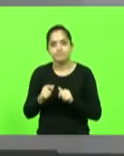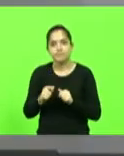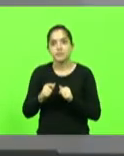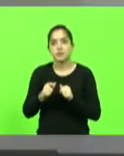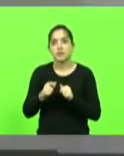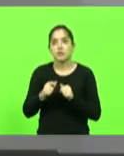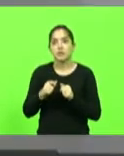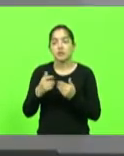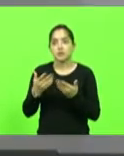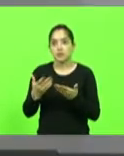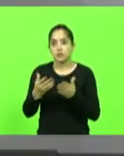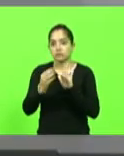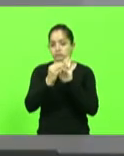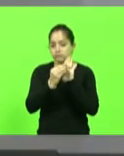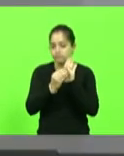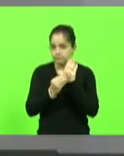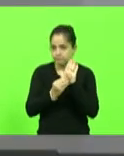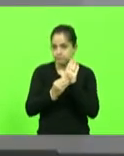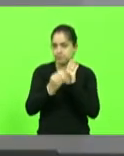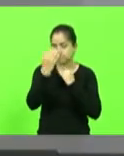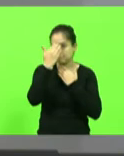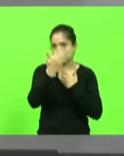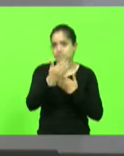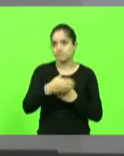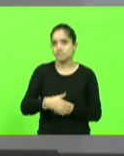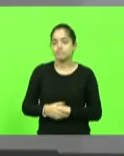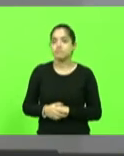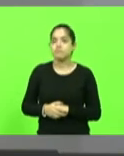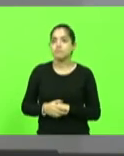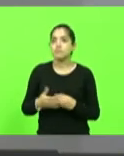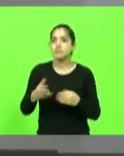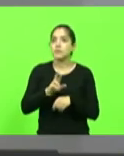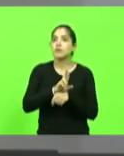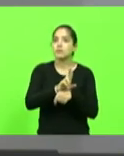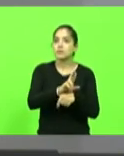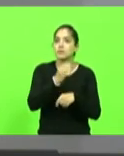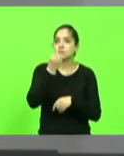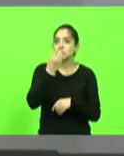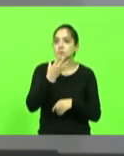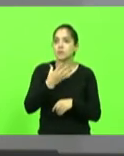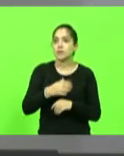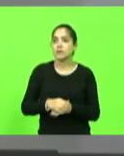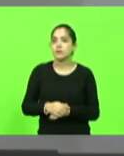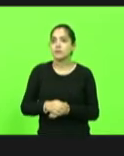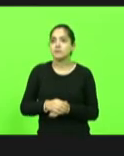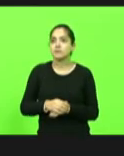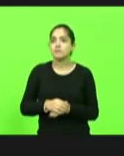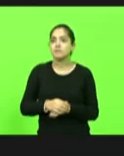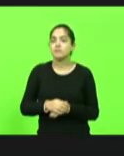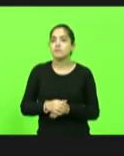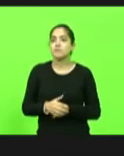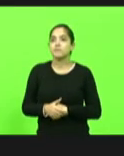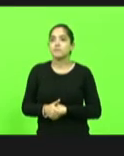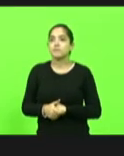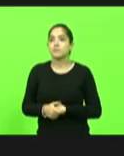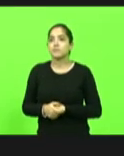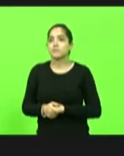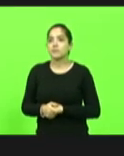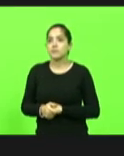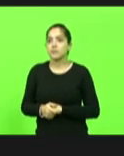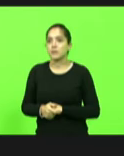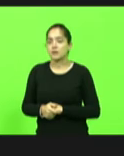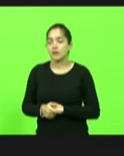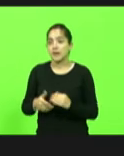fato estão colocados. Muito obrigada, Solange. Representou muito bem, mais uma vez, os usuários. Eu